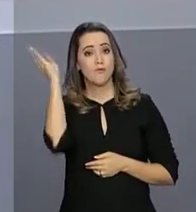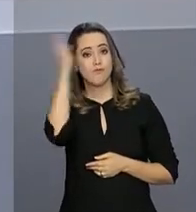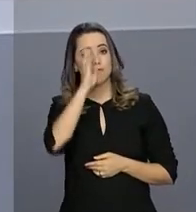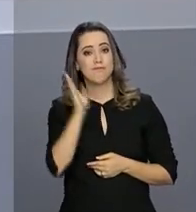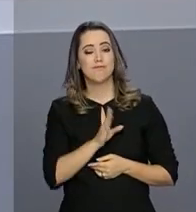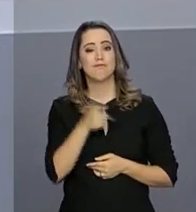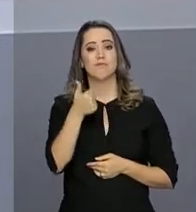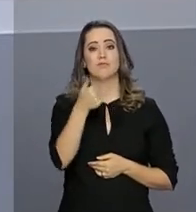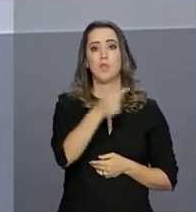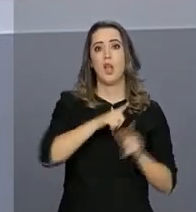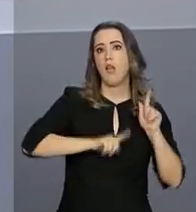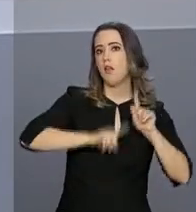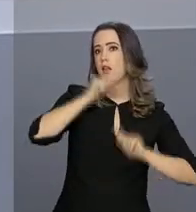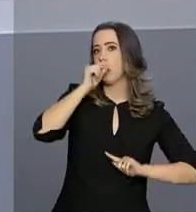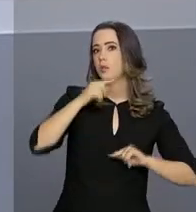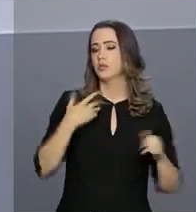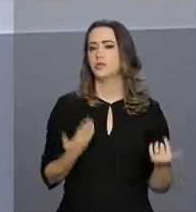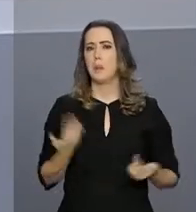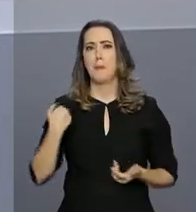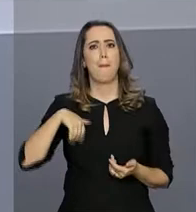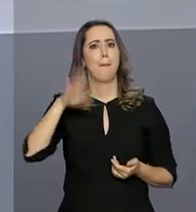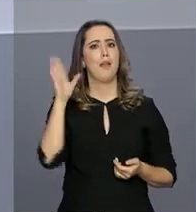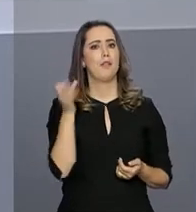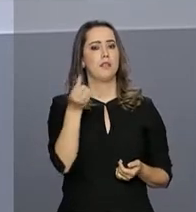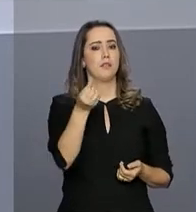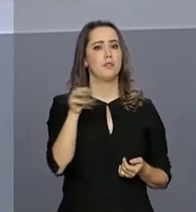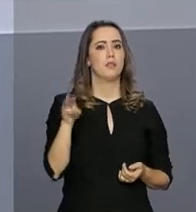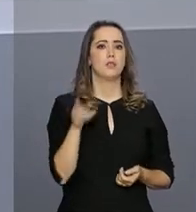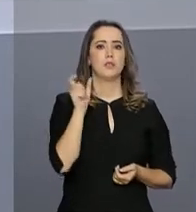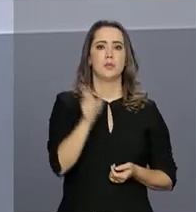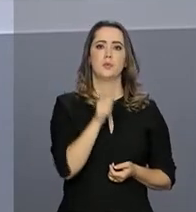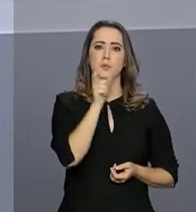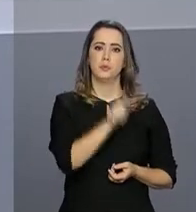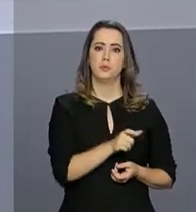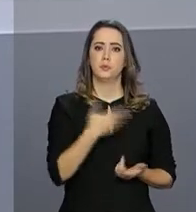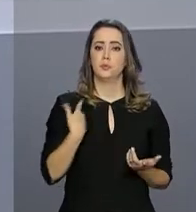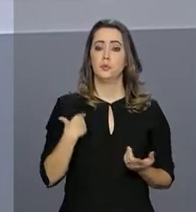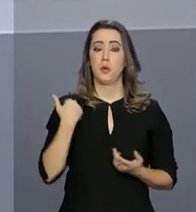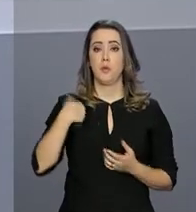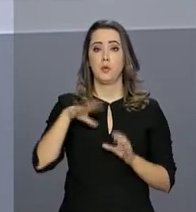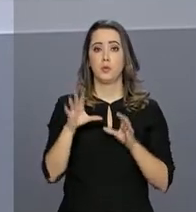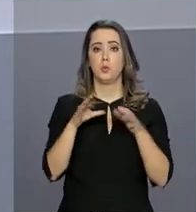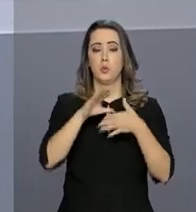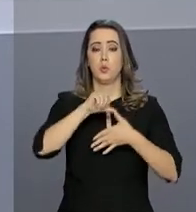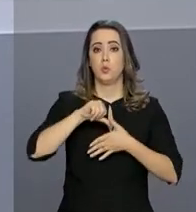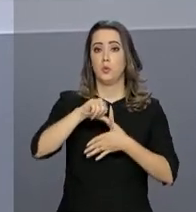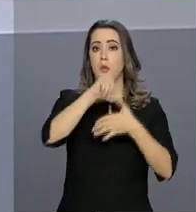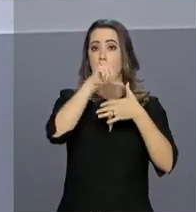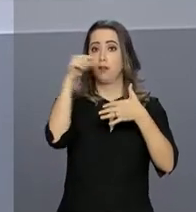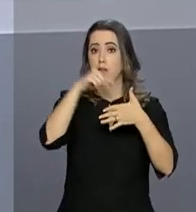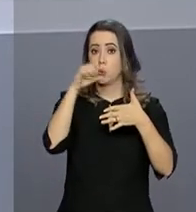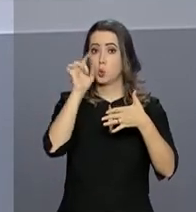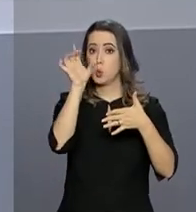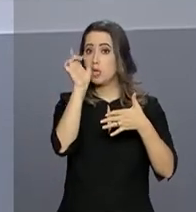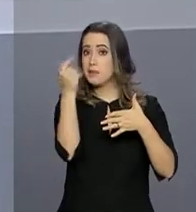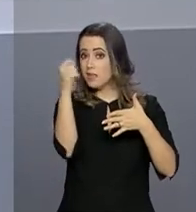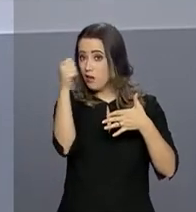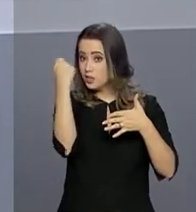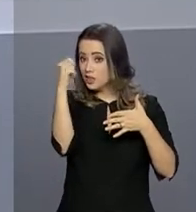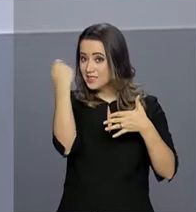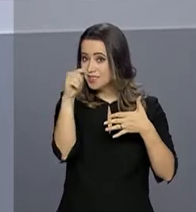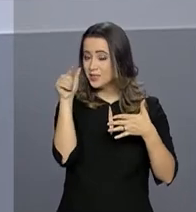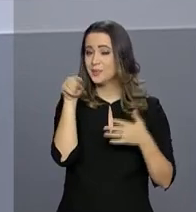2017 bateu recorde foram mais de seis milhões de visitantes a maior parte da américa do sul especialmente da argentina